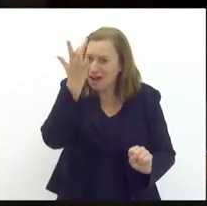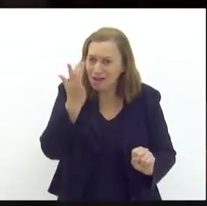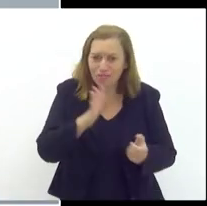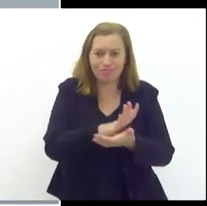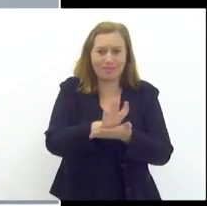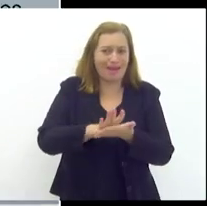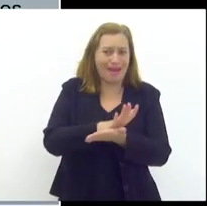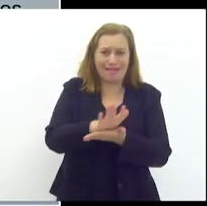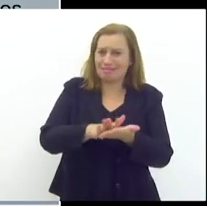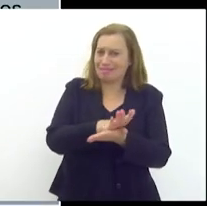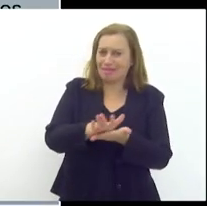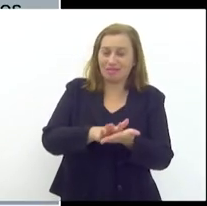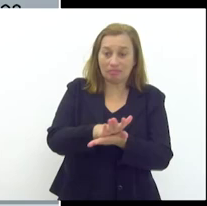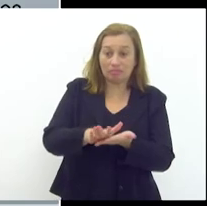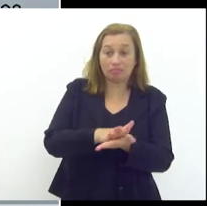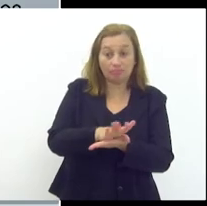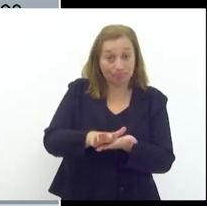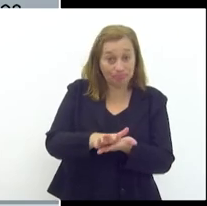próximo